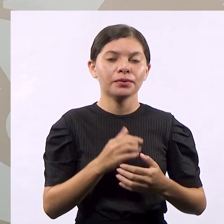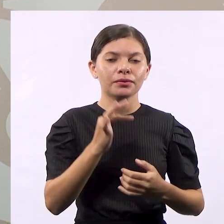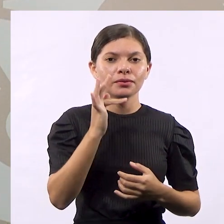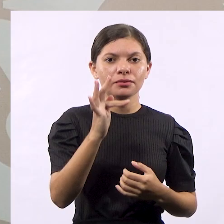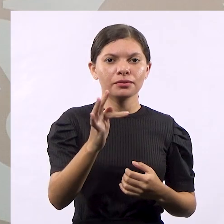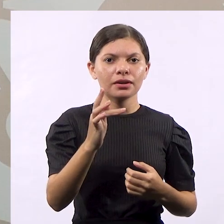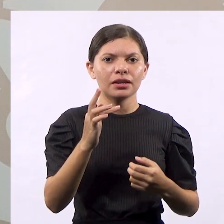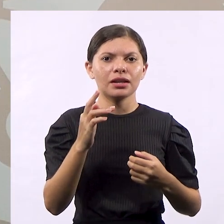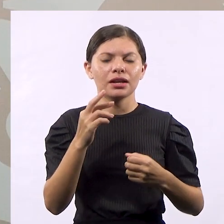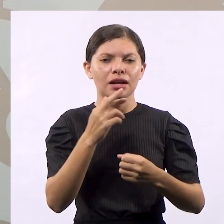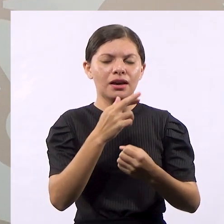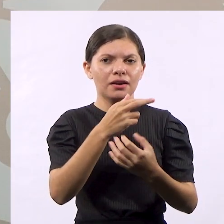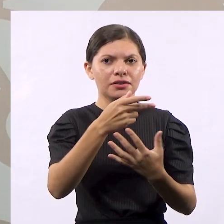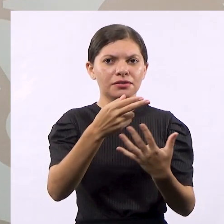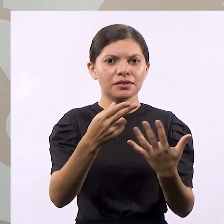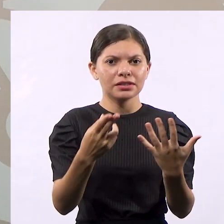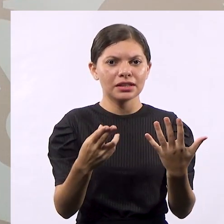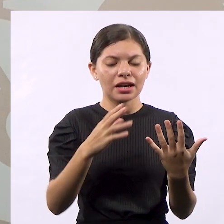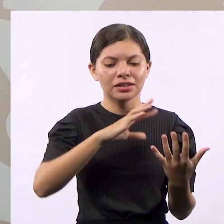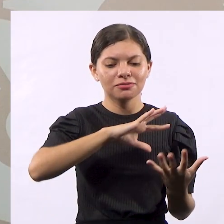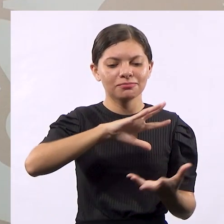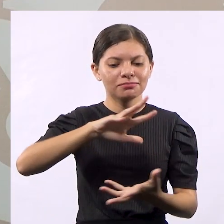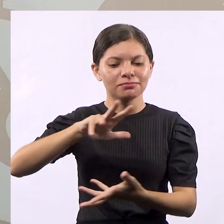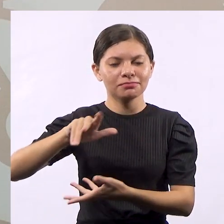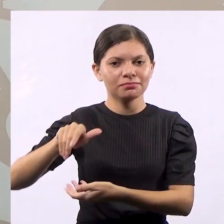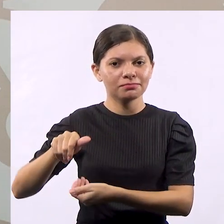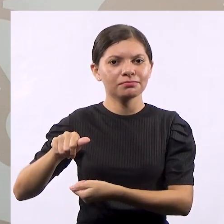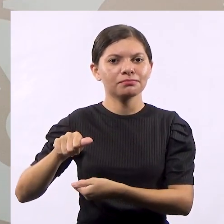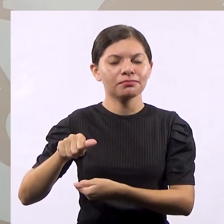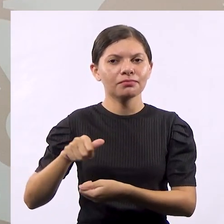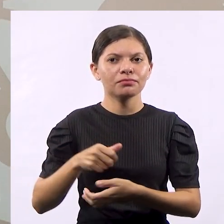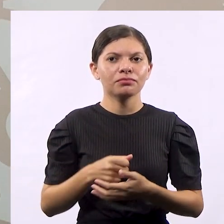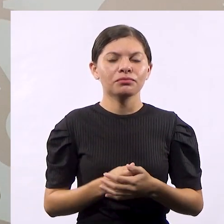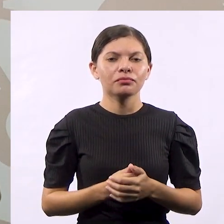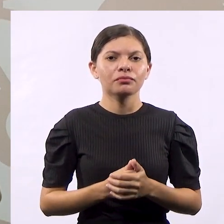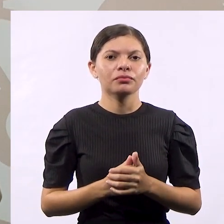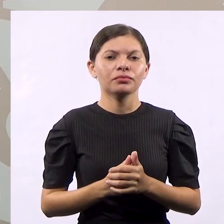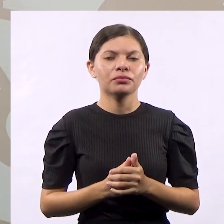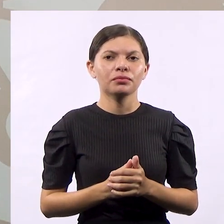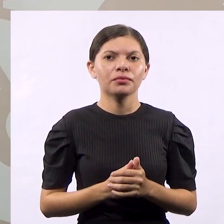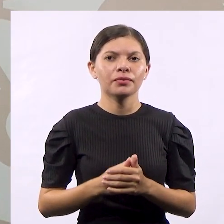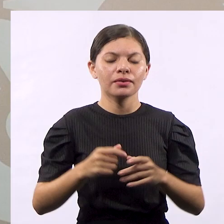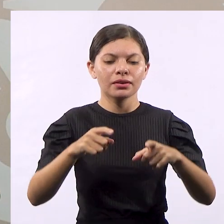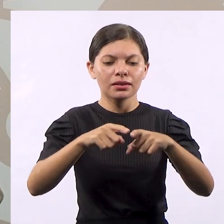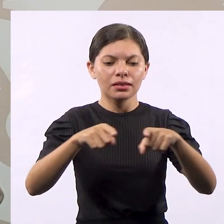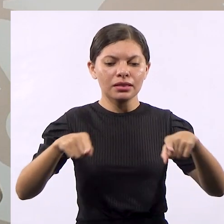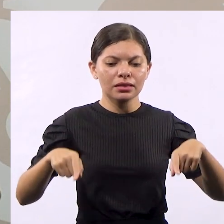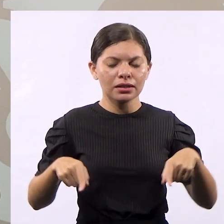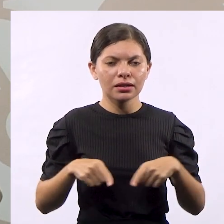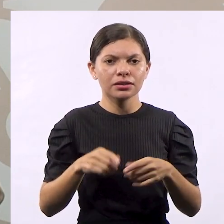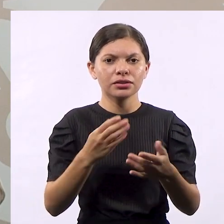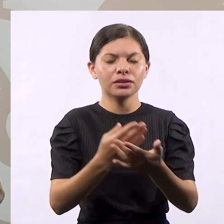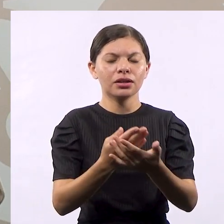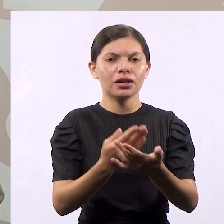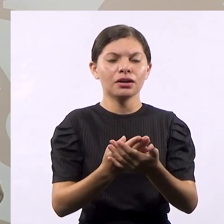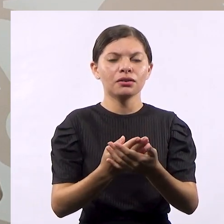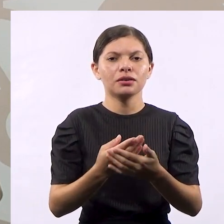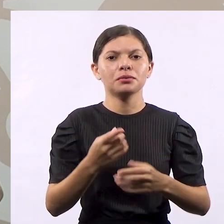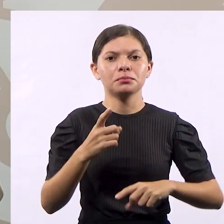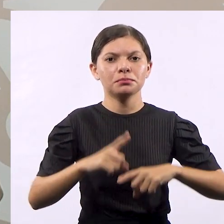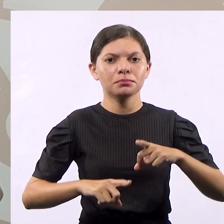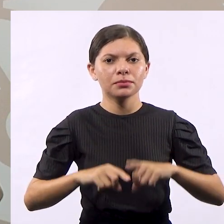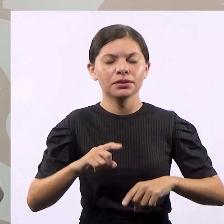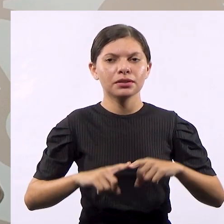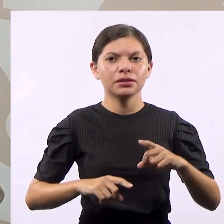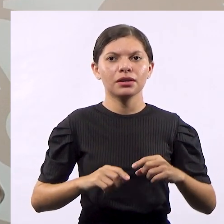E quando a gente fala de diversidade, a gente está falando de uma maneira global, né? Como a gente tem reforçado também em sala de aula, no